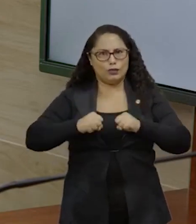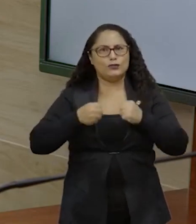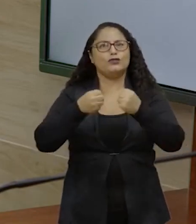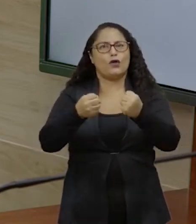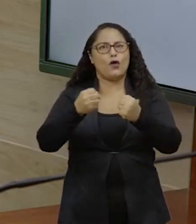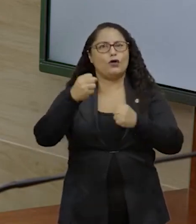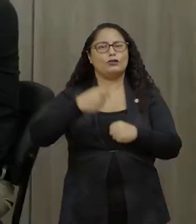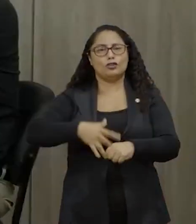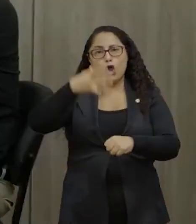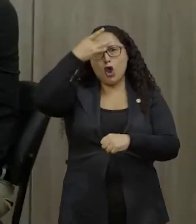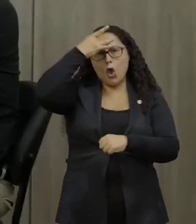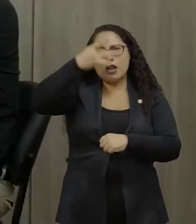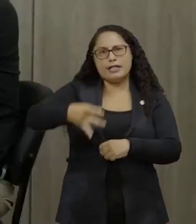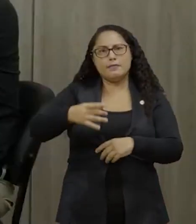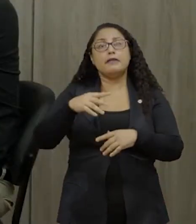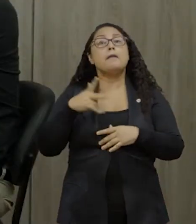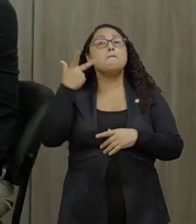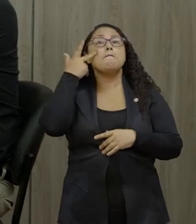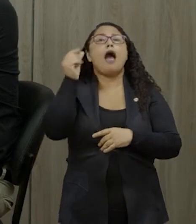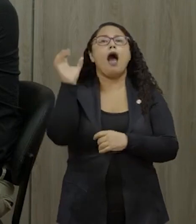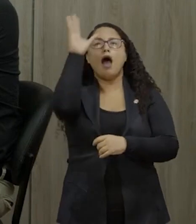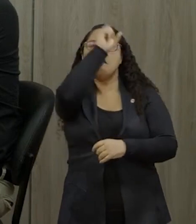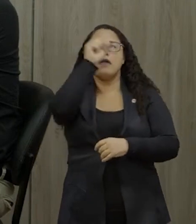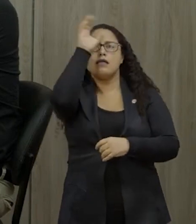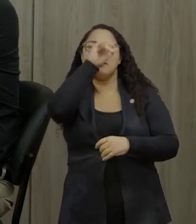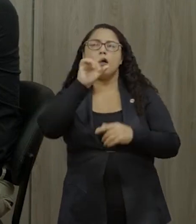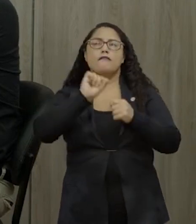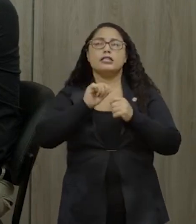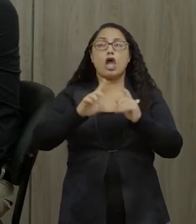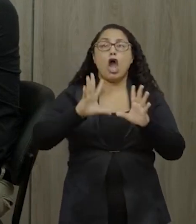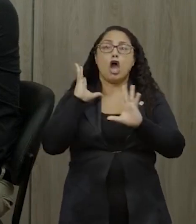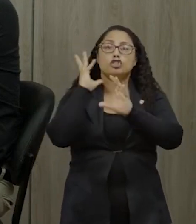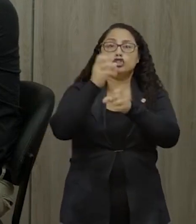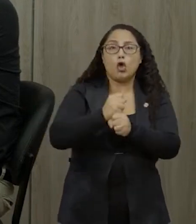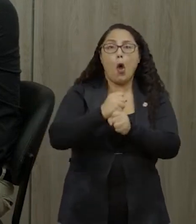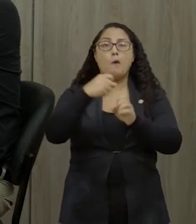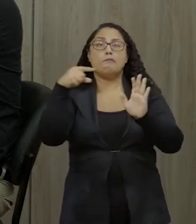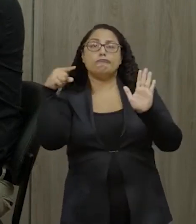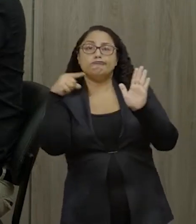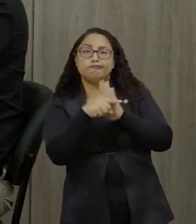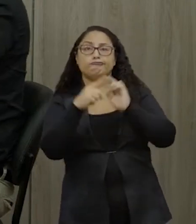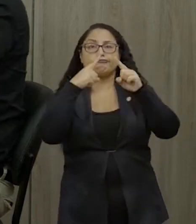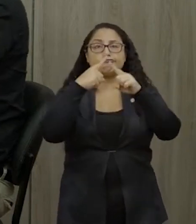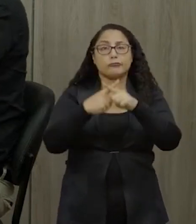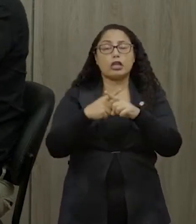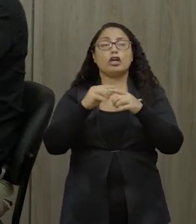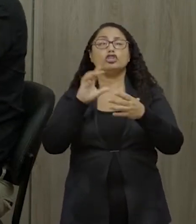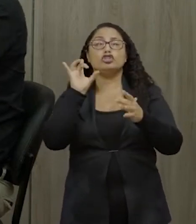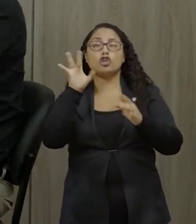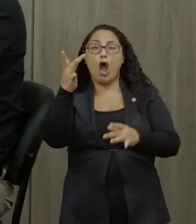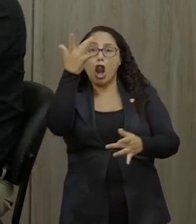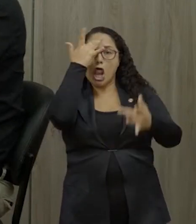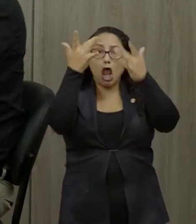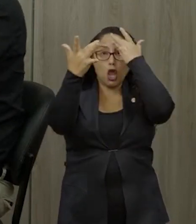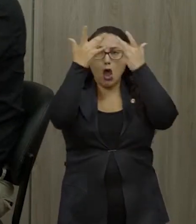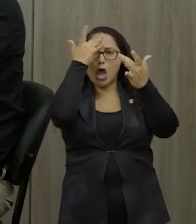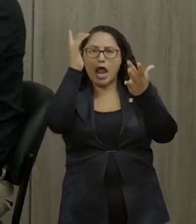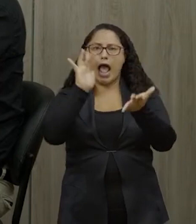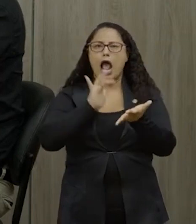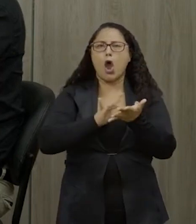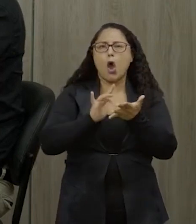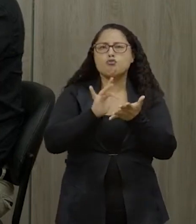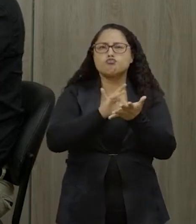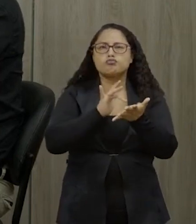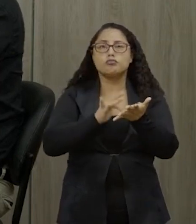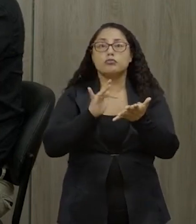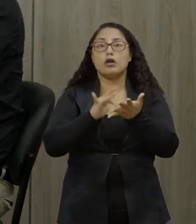esforço cognitivo que você vai fazer para aprender, né, a fazer uma soma, subtração, multiplicação, Sim. vai por água abaixo se você só decorar usar a calculadora.